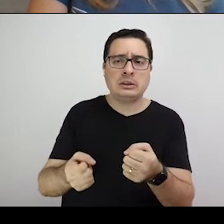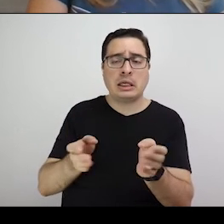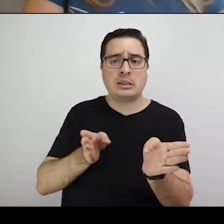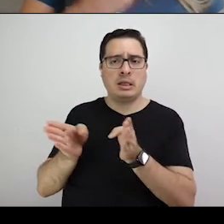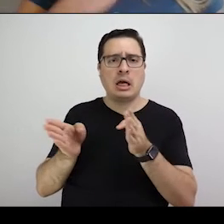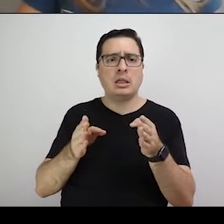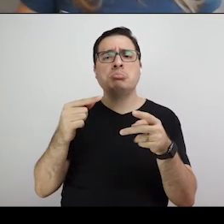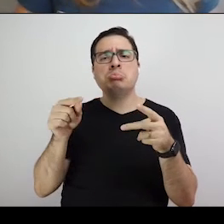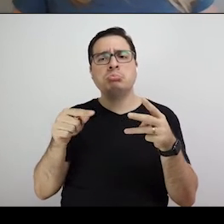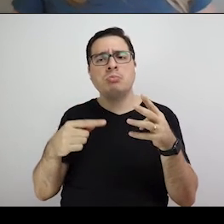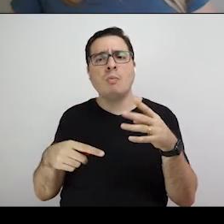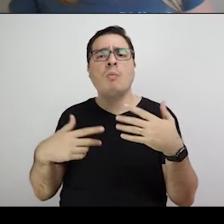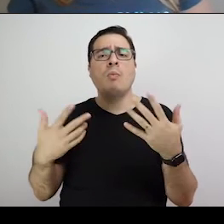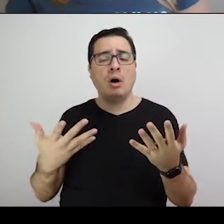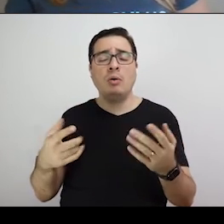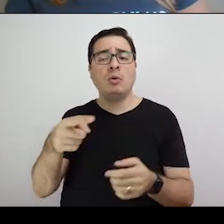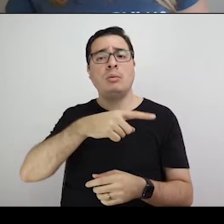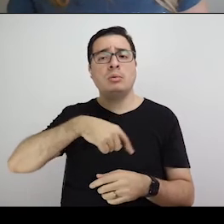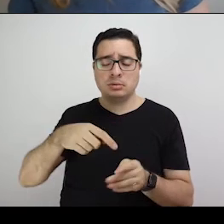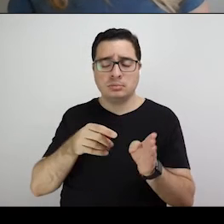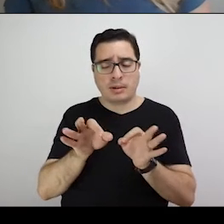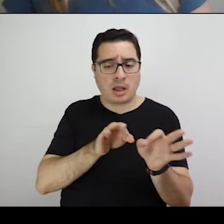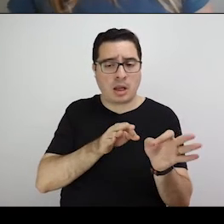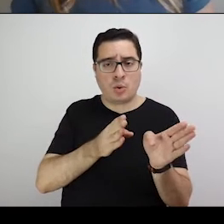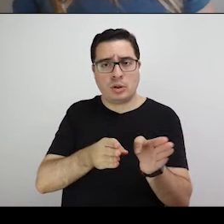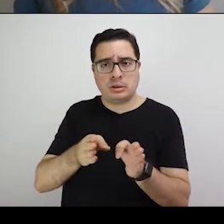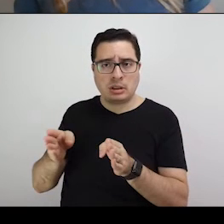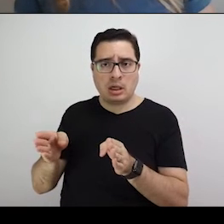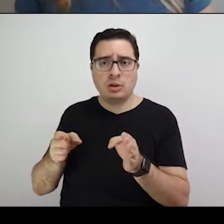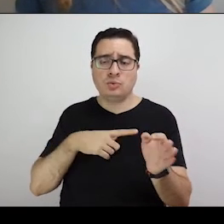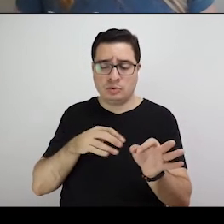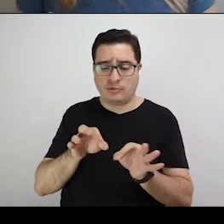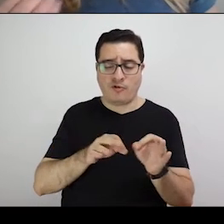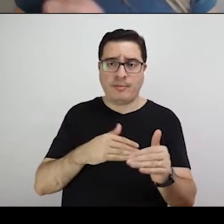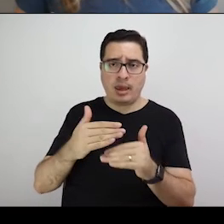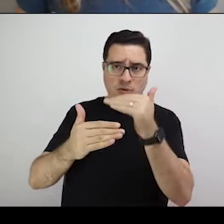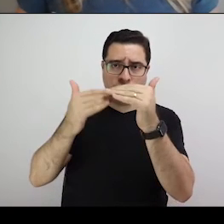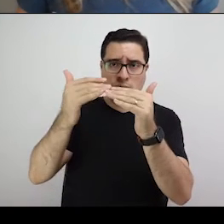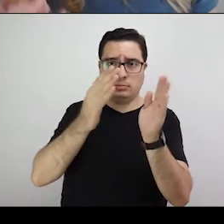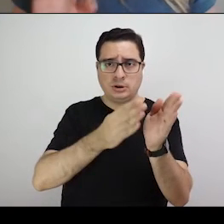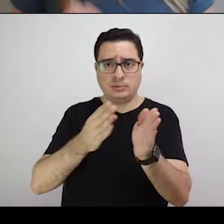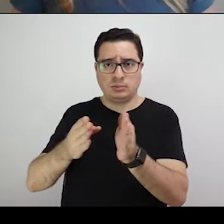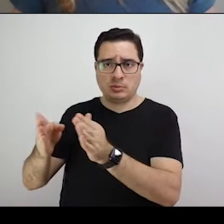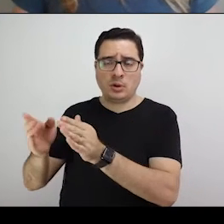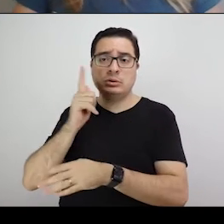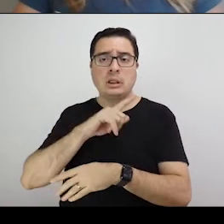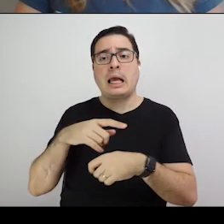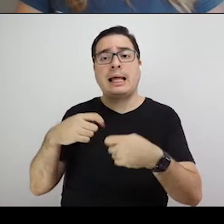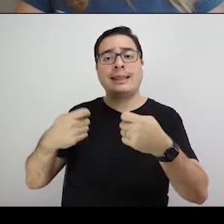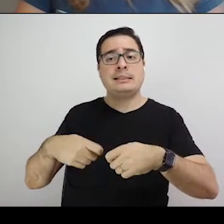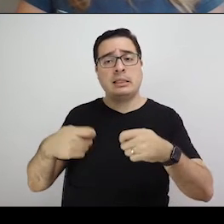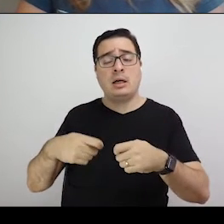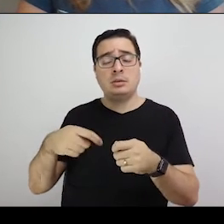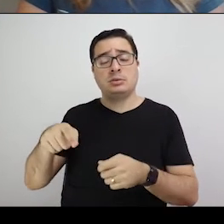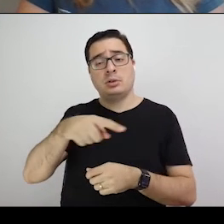acessibilidade, de como iremos nos organizar no fluxo de desenvolvimento, para suprir as necessidades dos